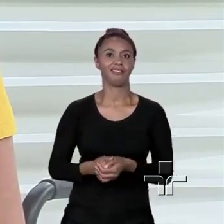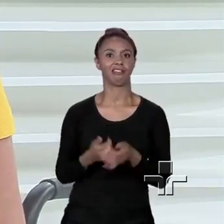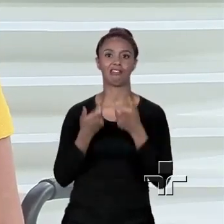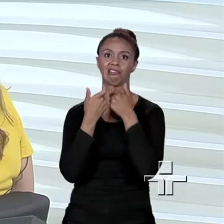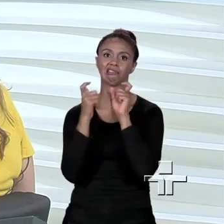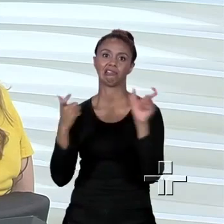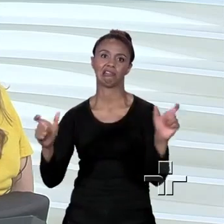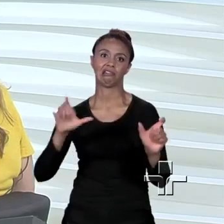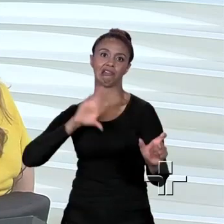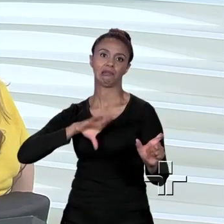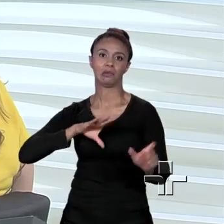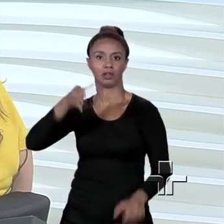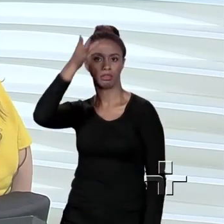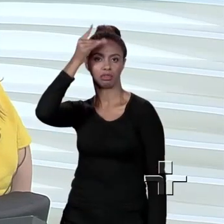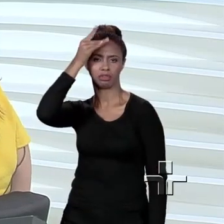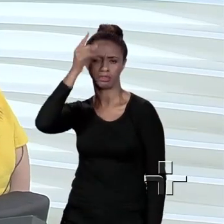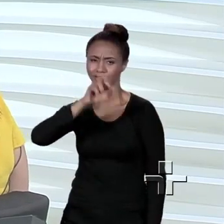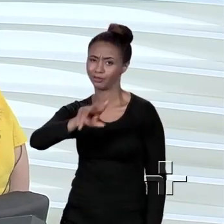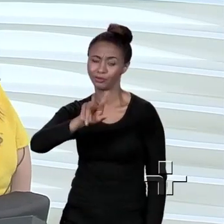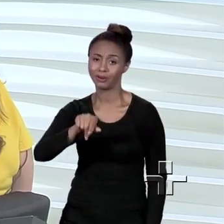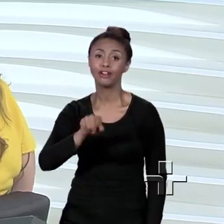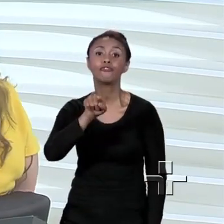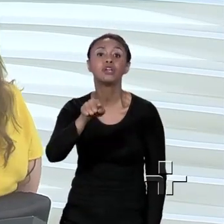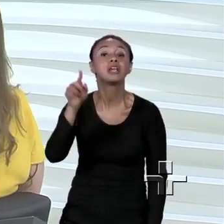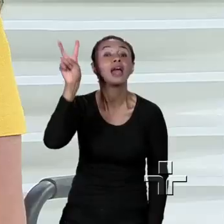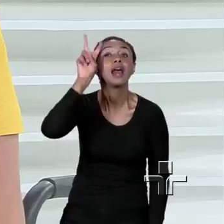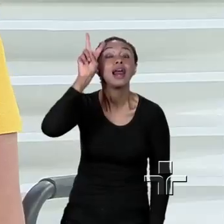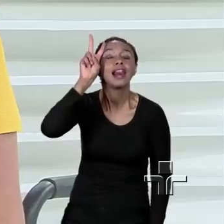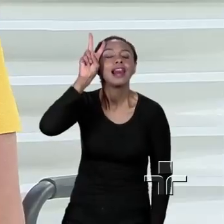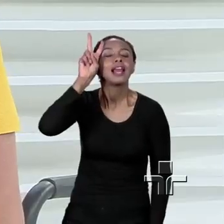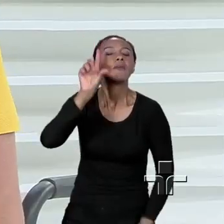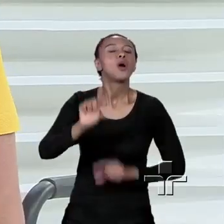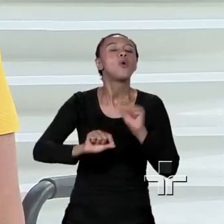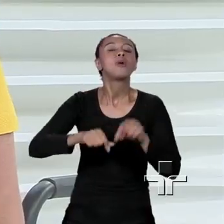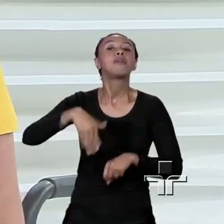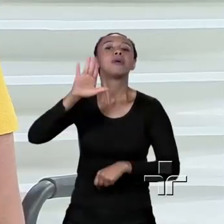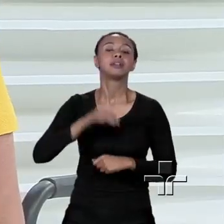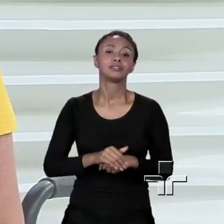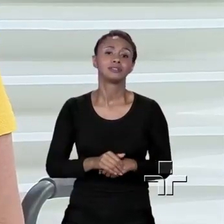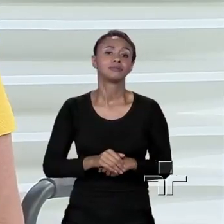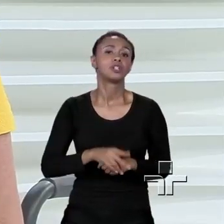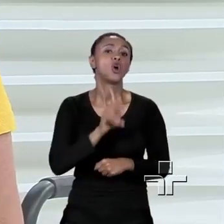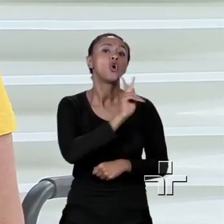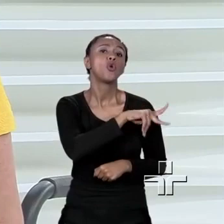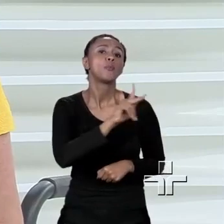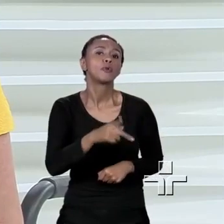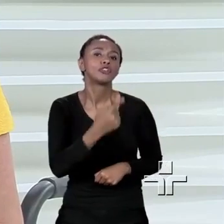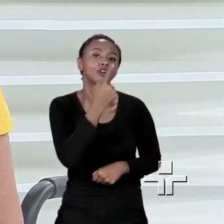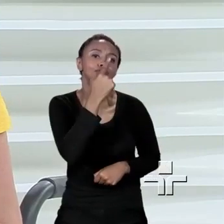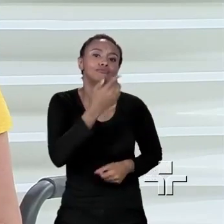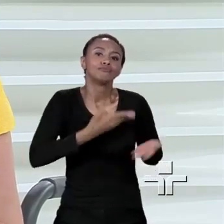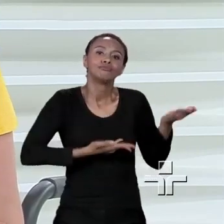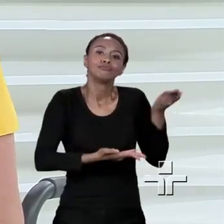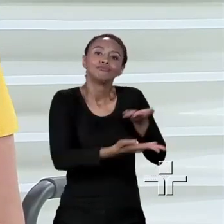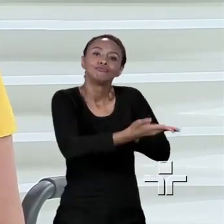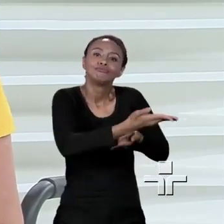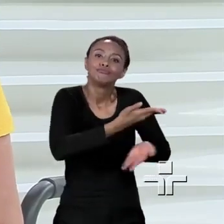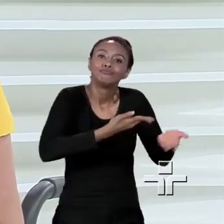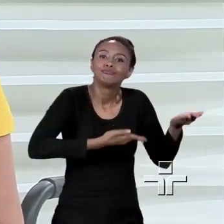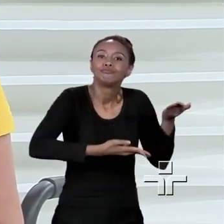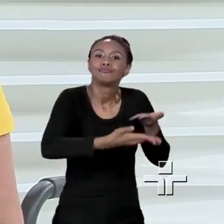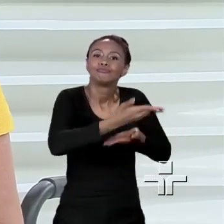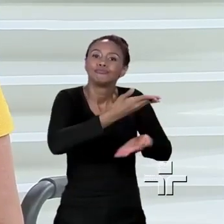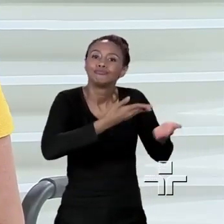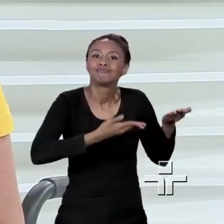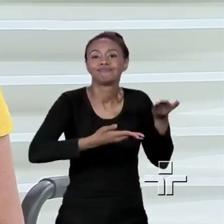gramática que você decorou, vai ser o afeto que aquele professor tinha com você e o relacionamento pessoal que você tinha